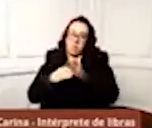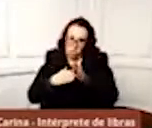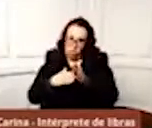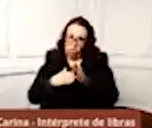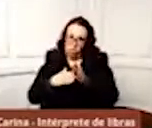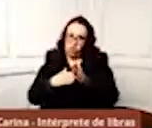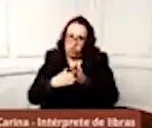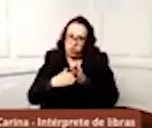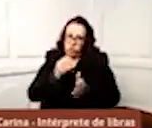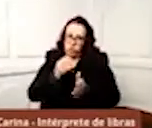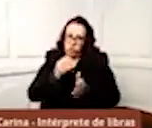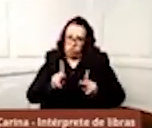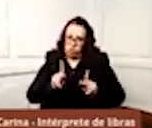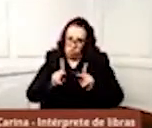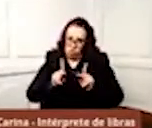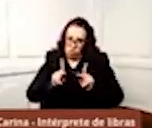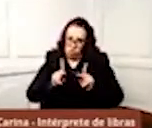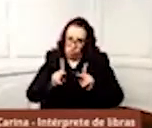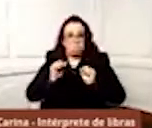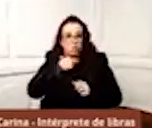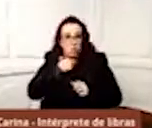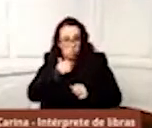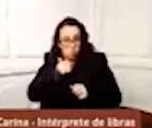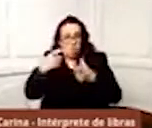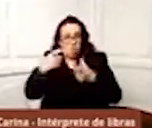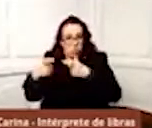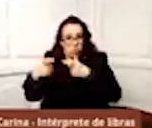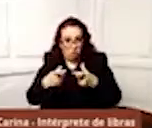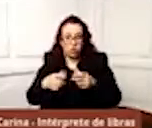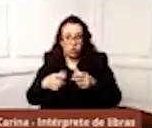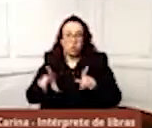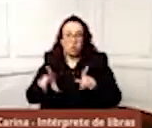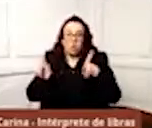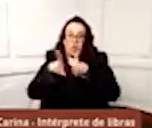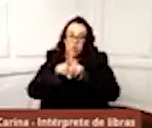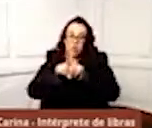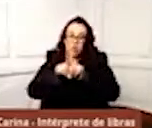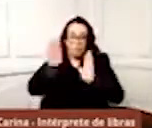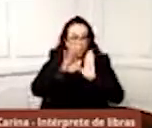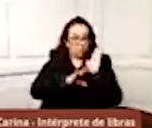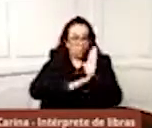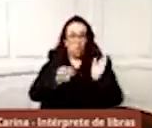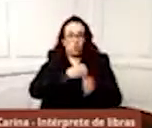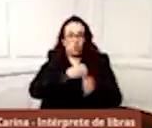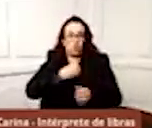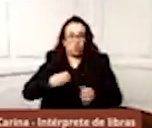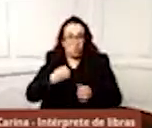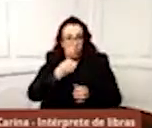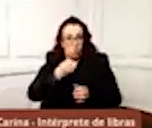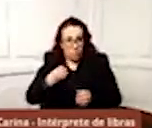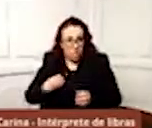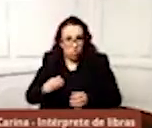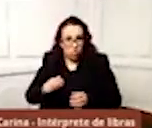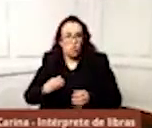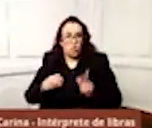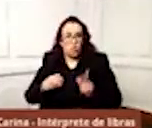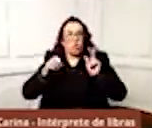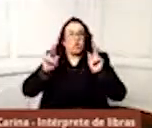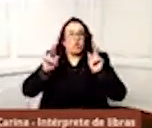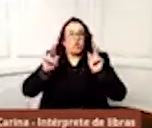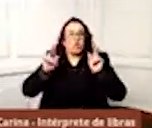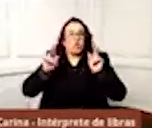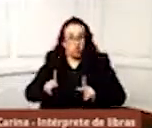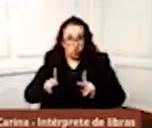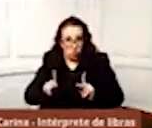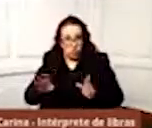E, de outro lado, os protocolos como, por exemplo, o número máximo permitido de pessoas presentes simultaneamente no interior de uma mesma